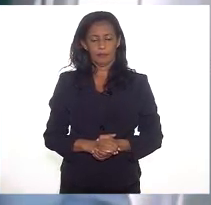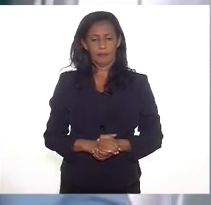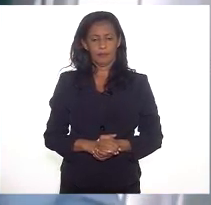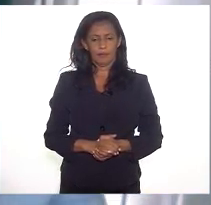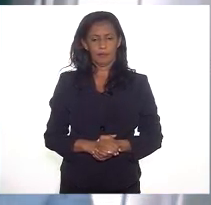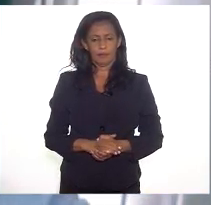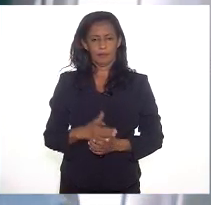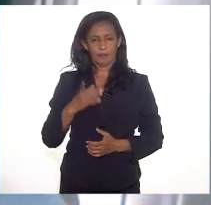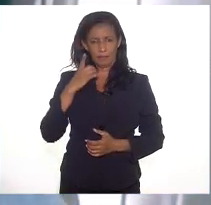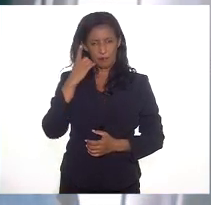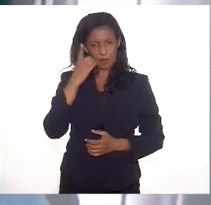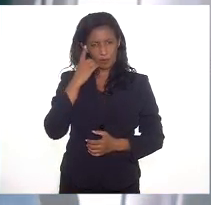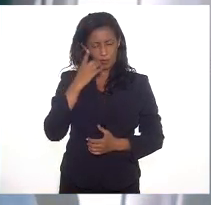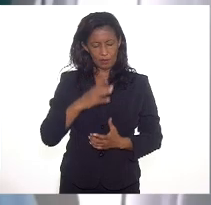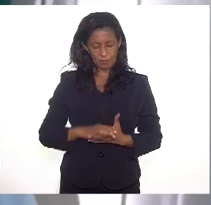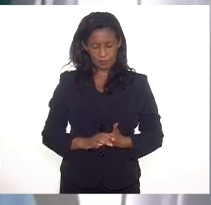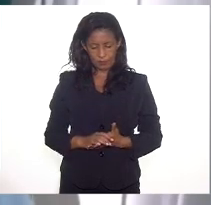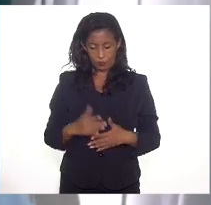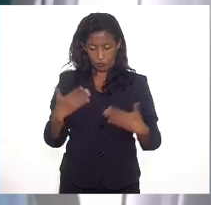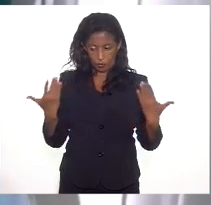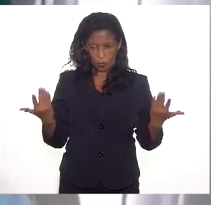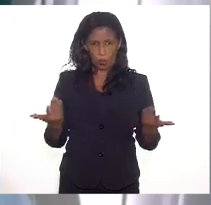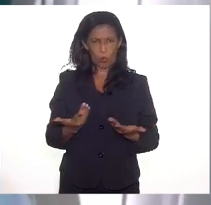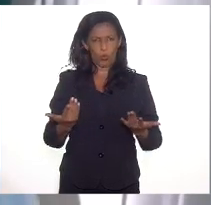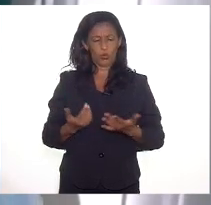Deputada Marta Rocha, hoje o meu pronunciamento